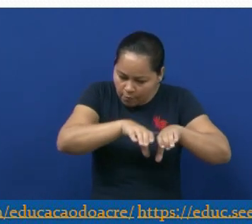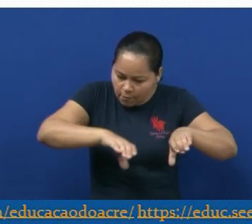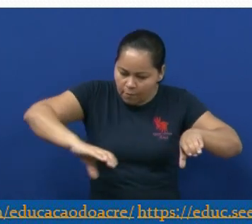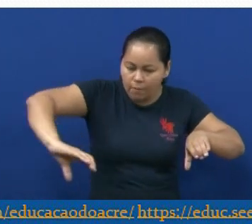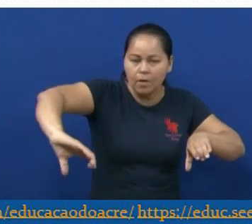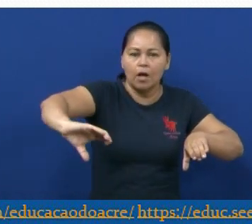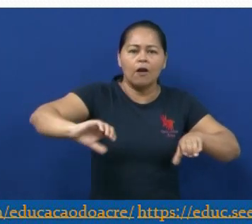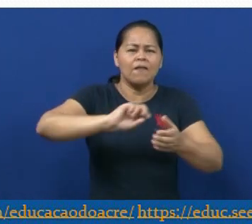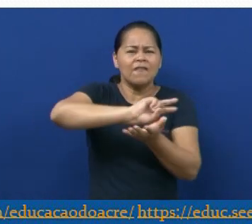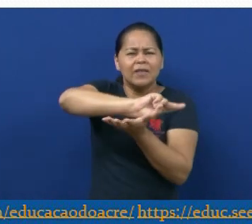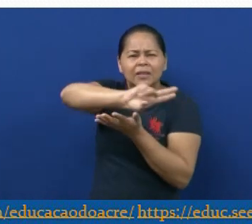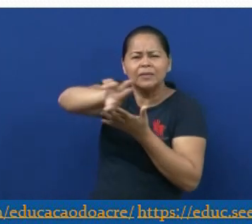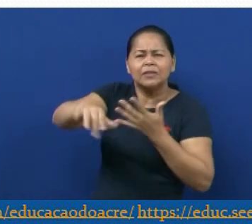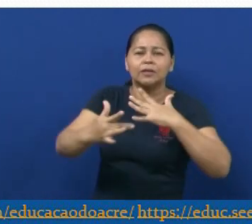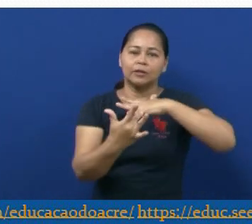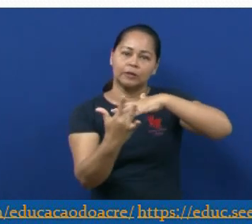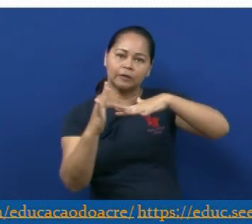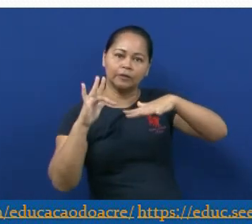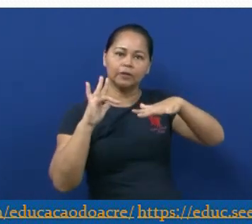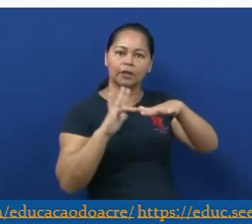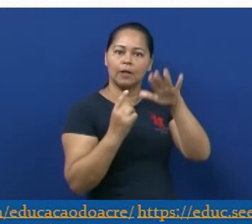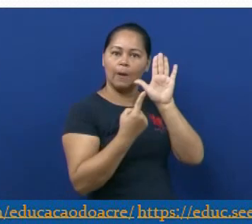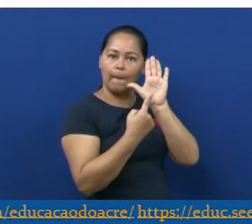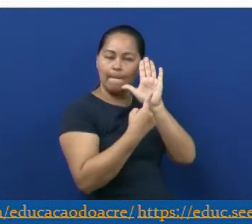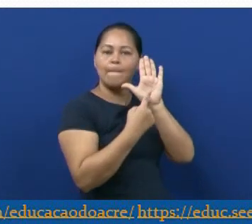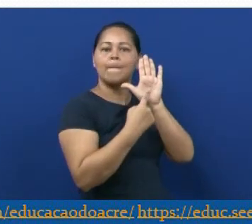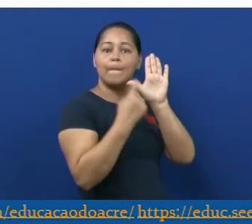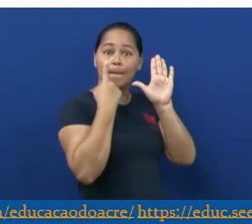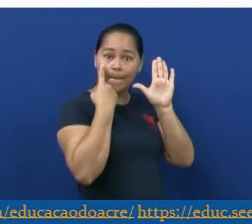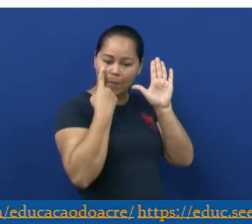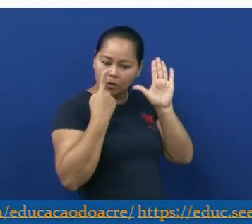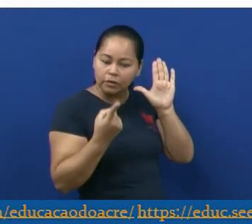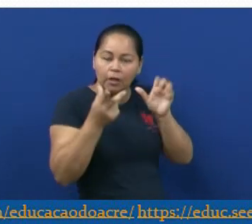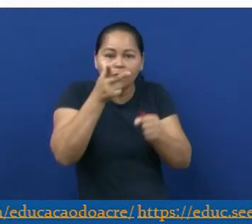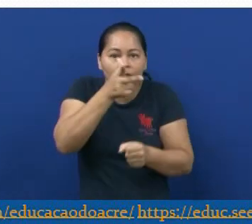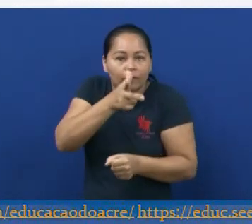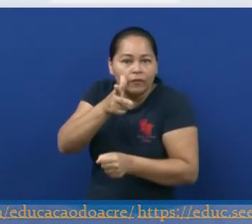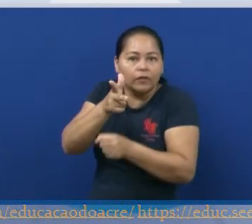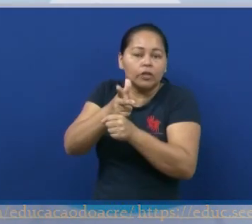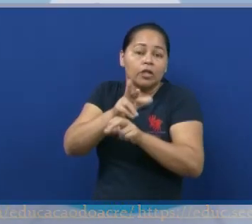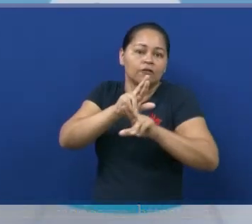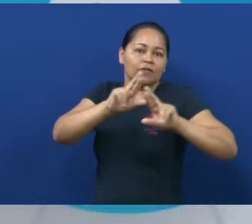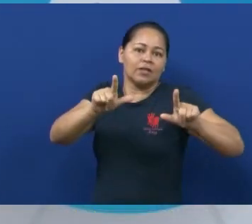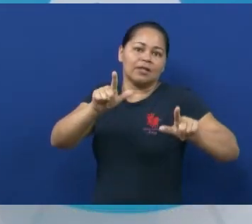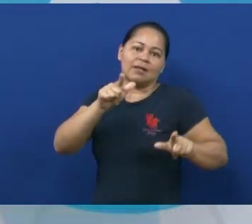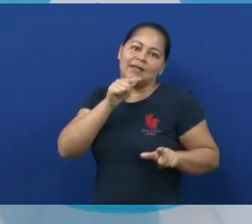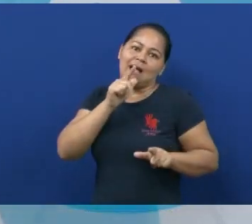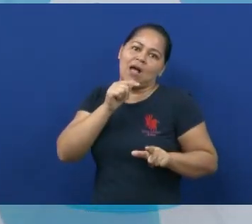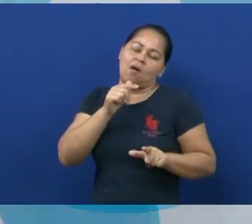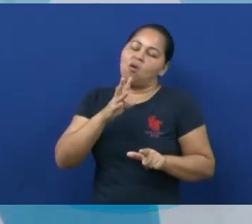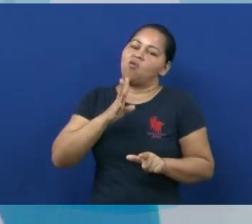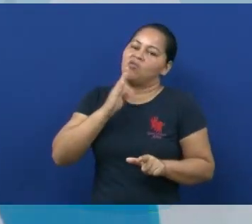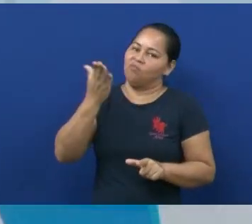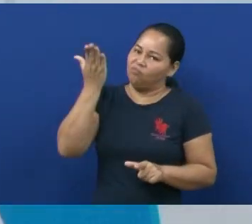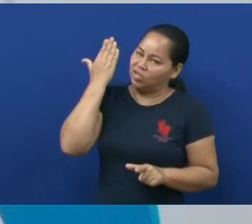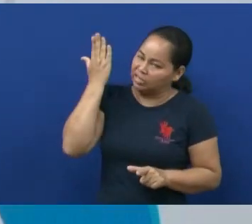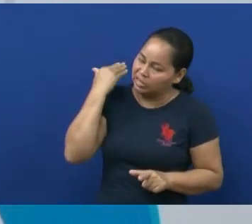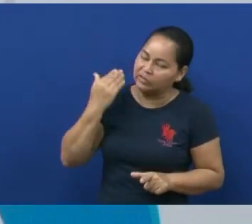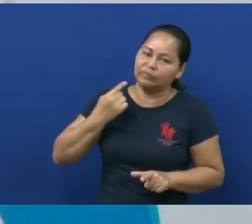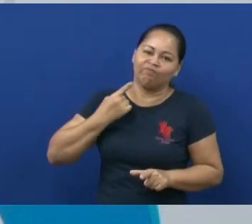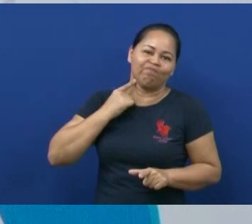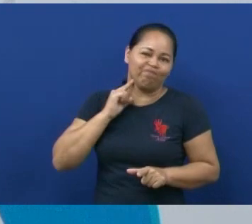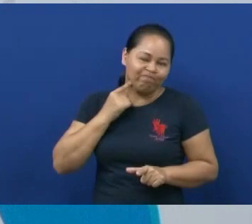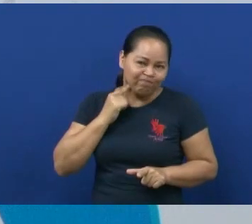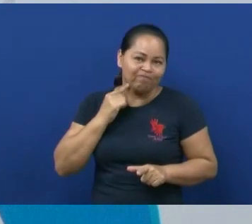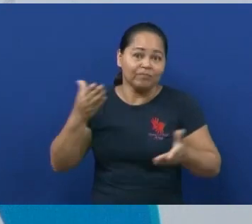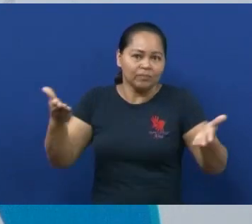pessoas compartilharam essas fotos nas redes sociais, mostrando a diferença da água que o mundo conhecia e a realidade que os